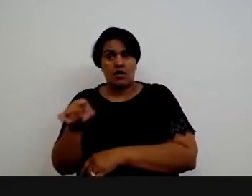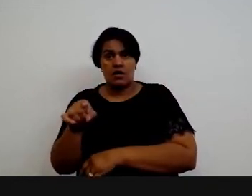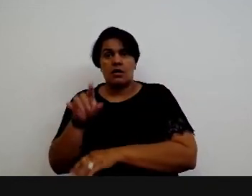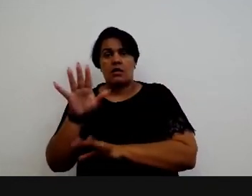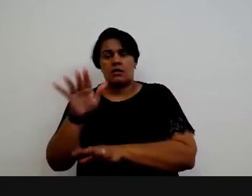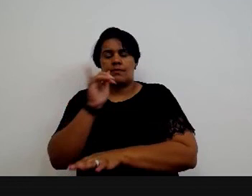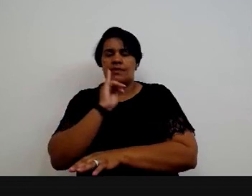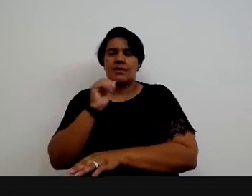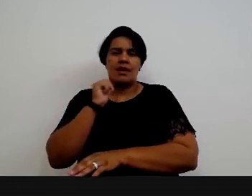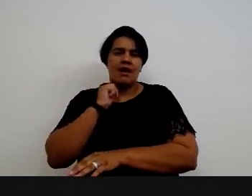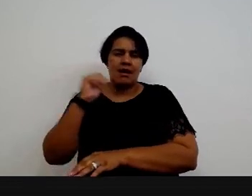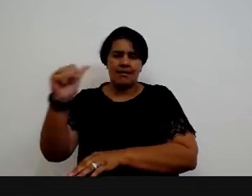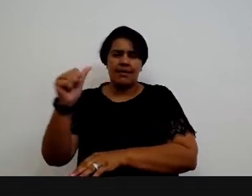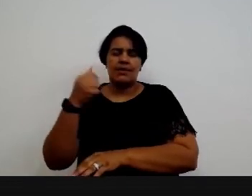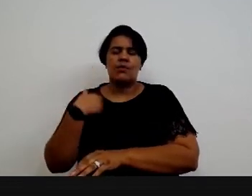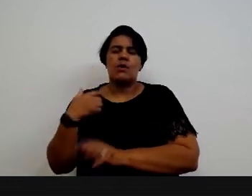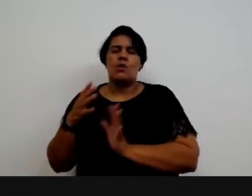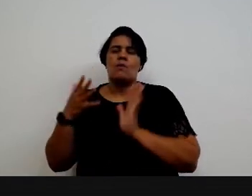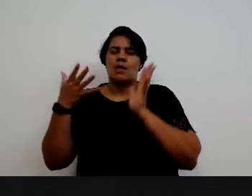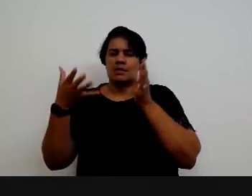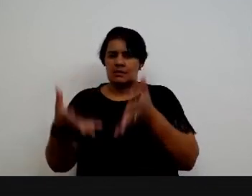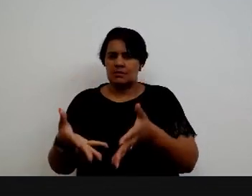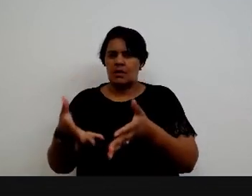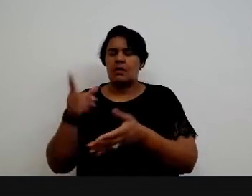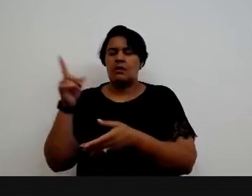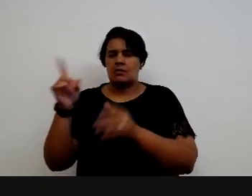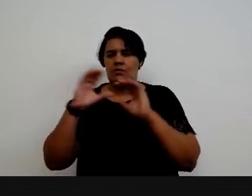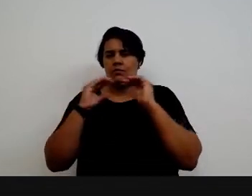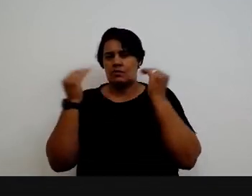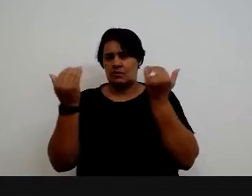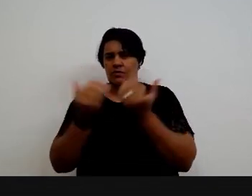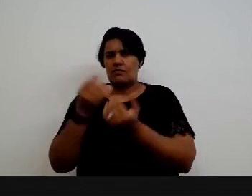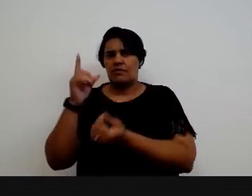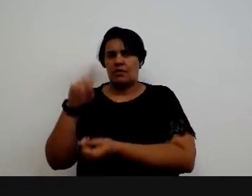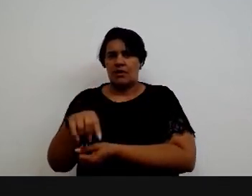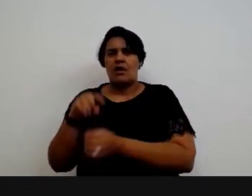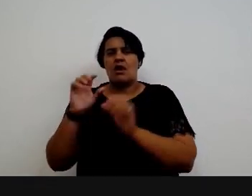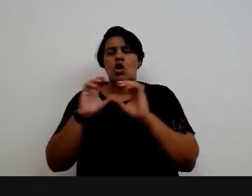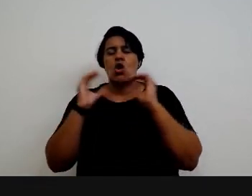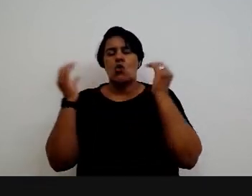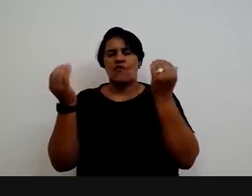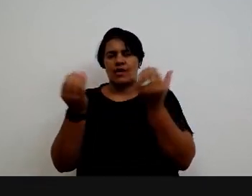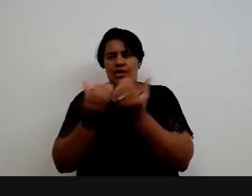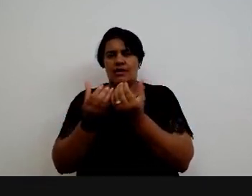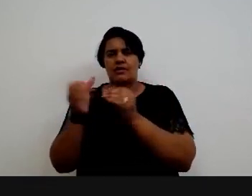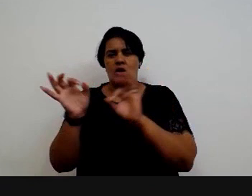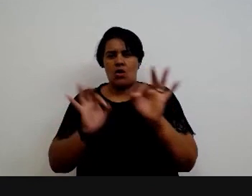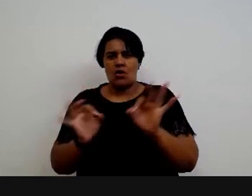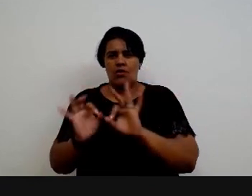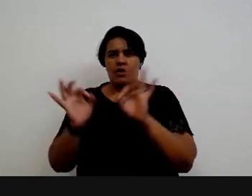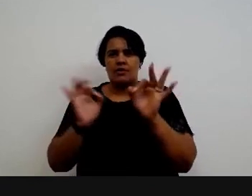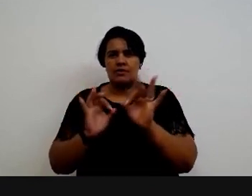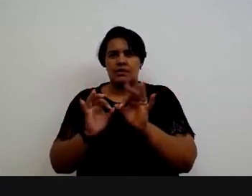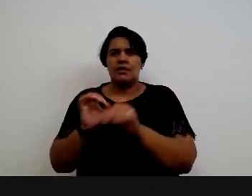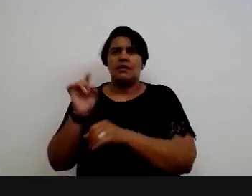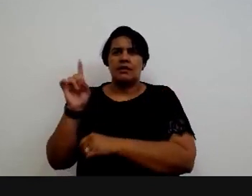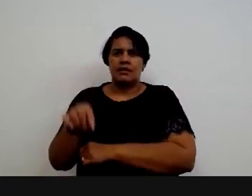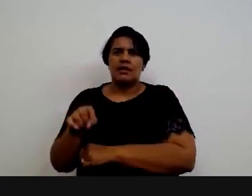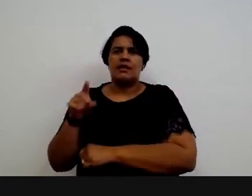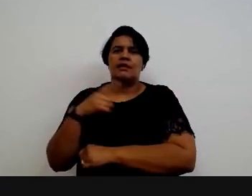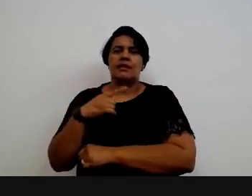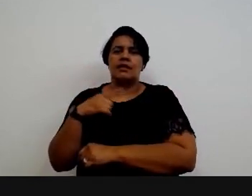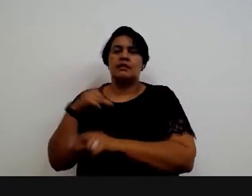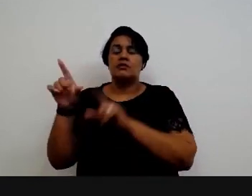lá em abril, quando eu participei da Brasil Conference, que é não sei se vocês conhecem, mas é uma conferência organizada por estudantes de Harvard, do MIT, e eles